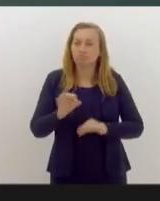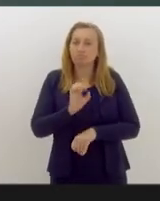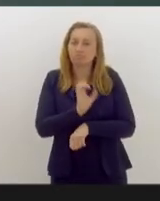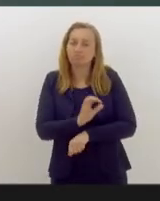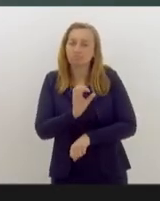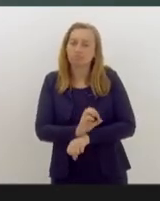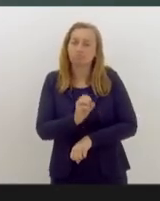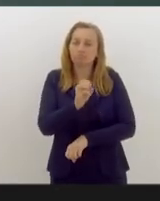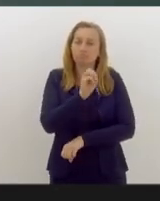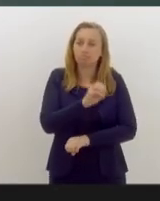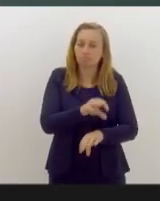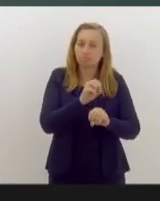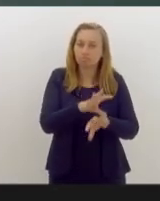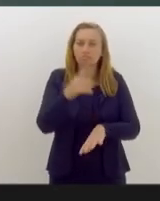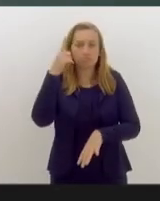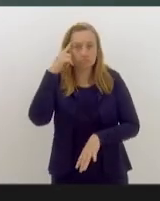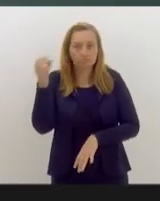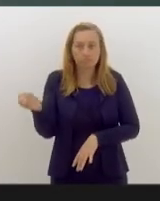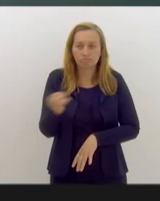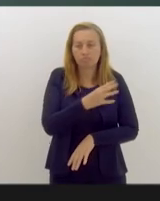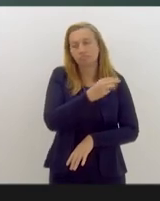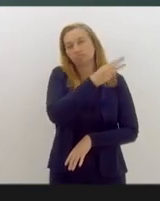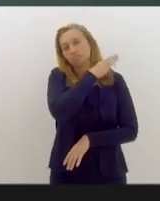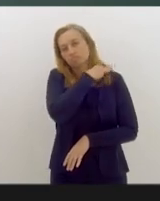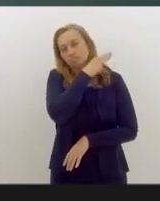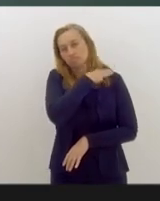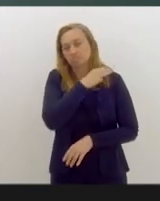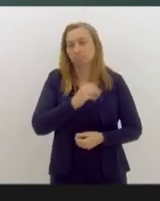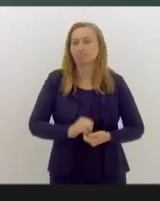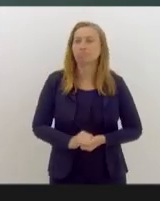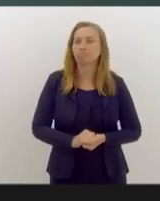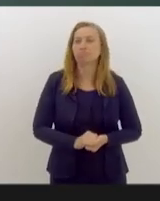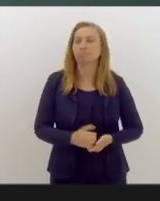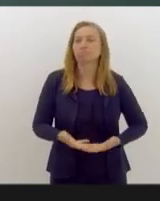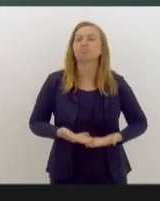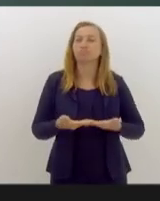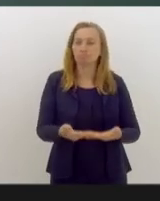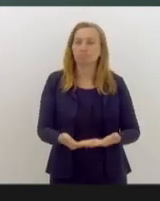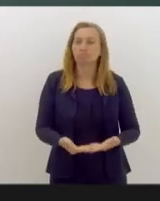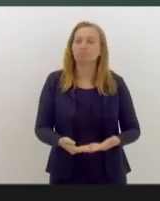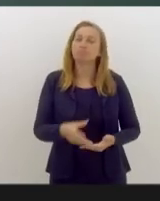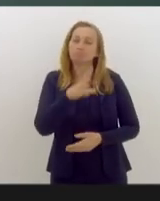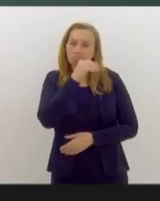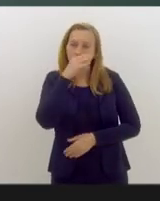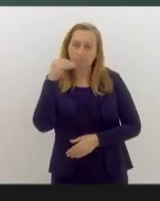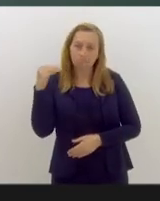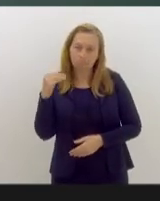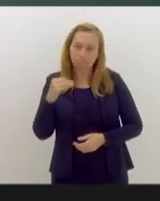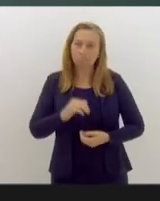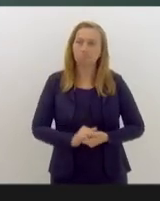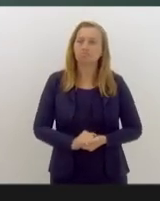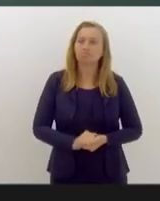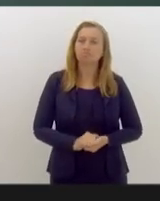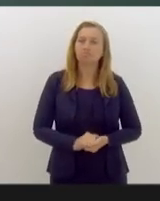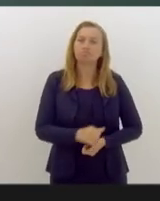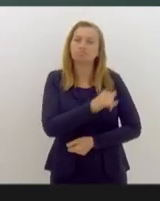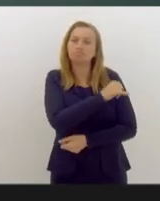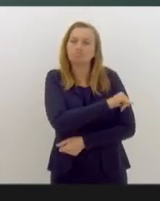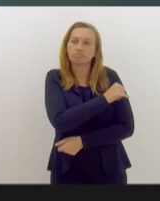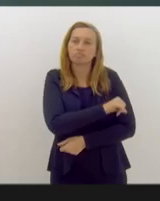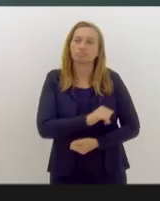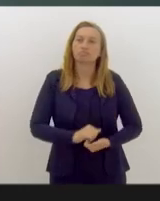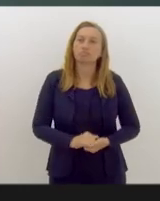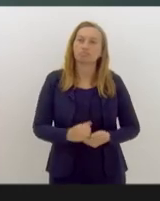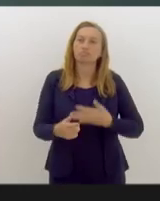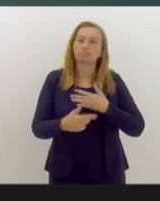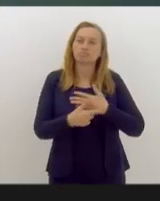pensar este novo ensino médio, pensar que ensino médio será oferecido para o adolescente do Rio de Janeiro. Eu acho que é